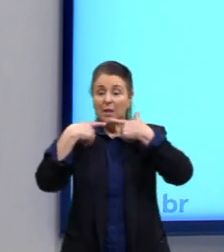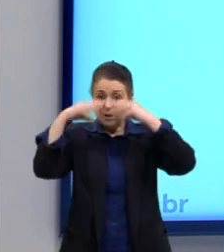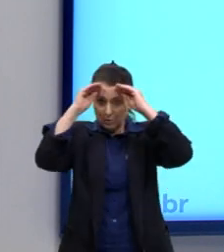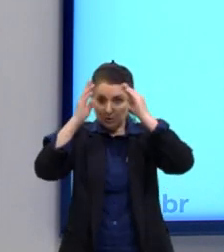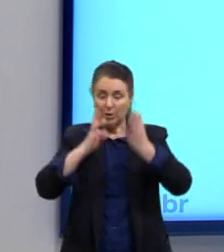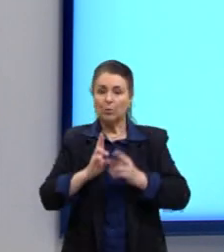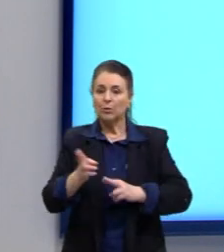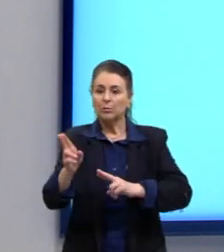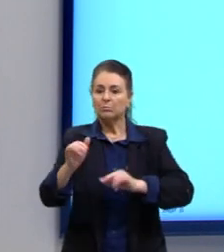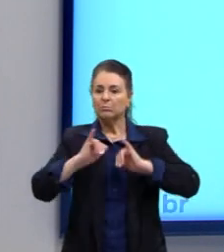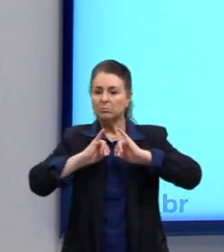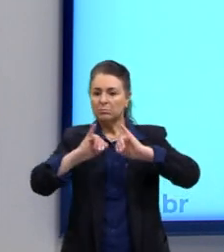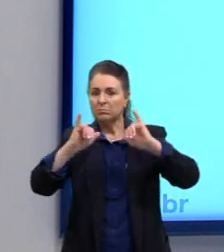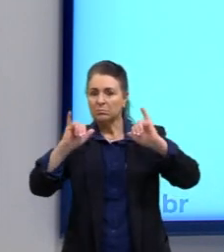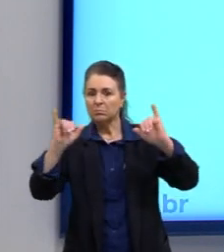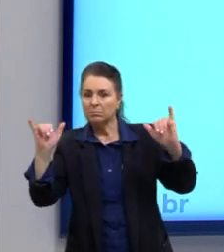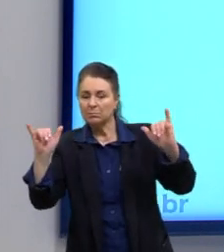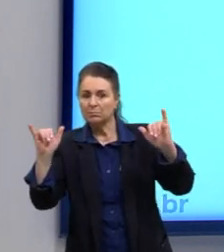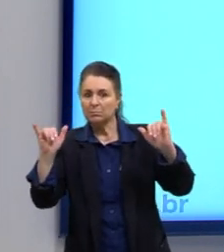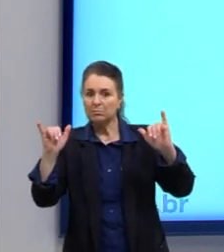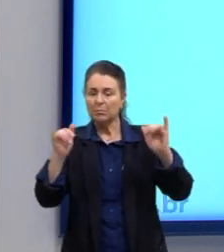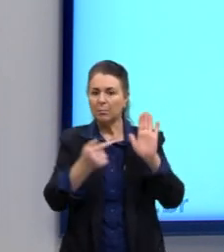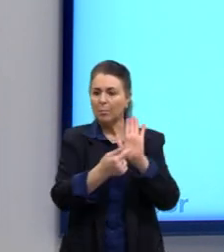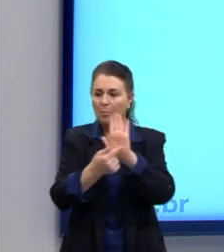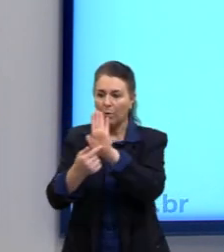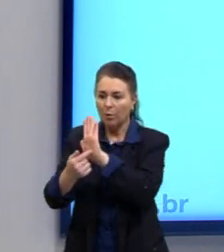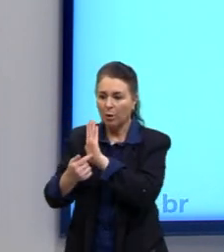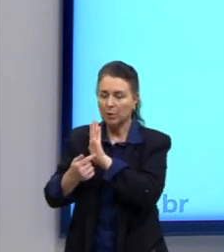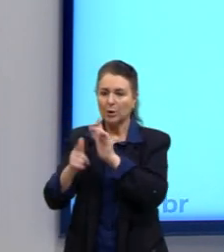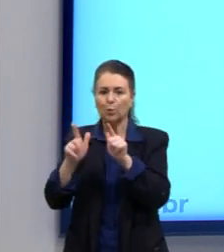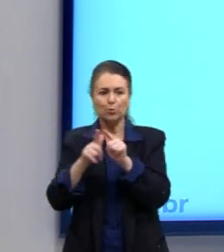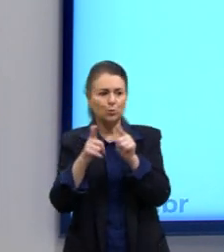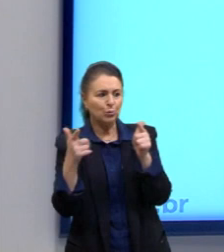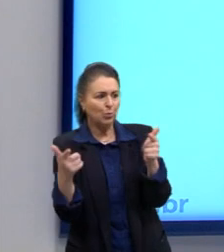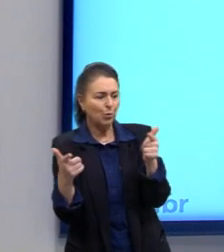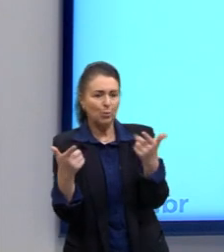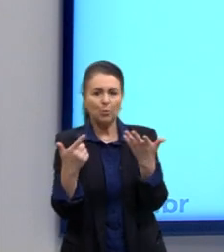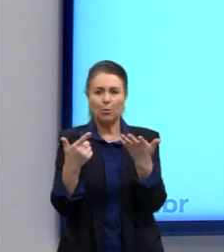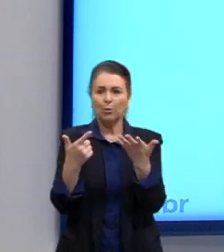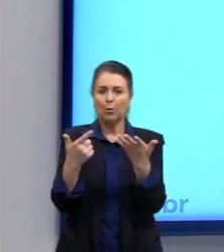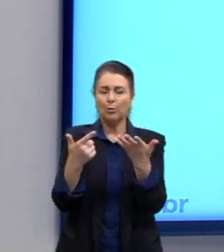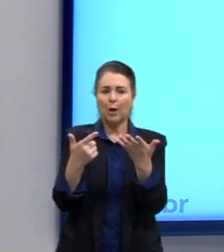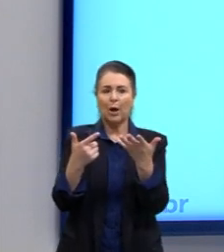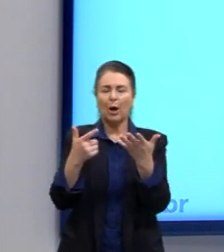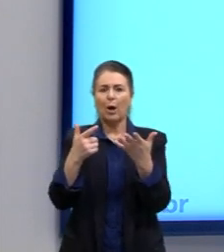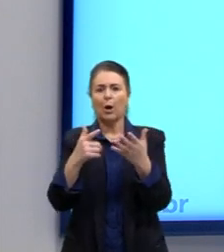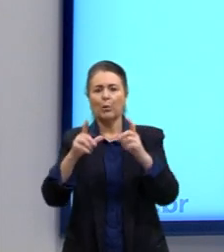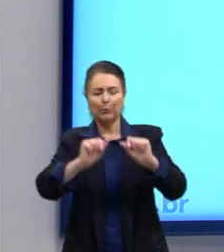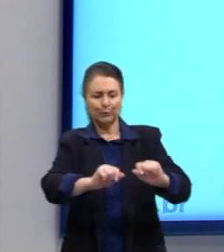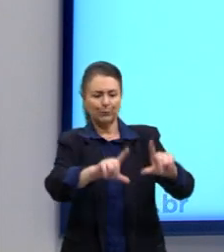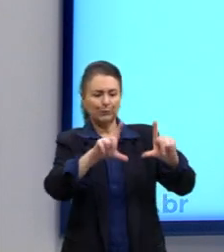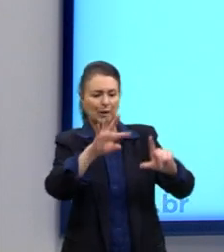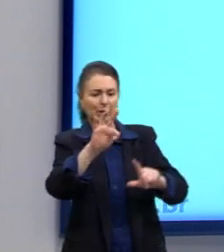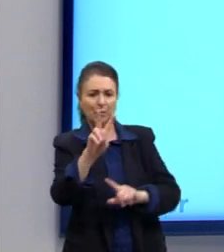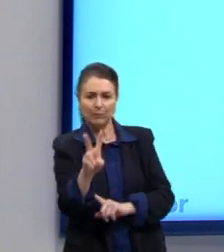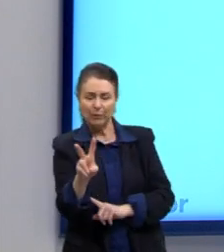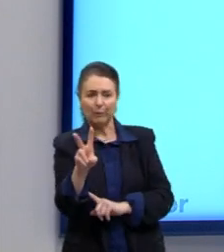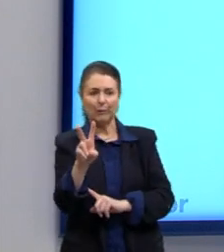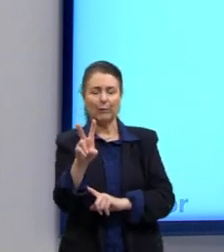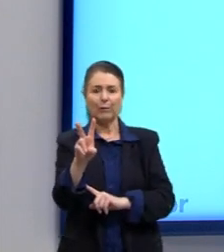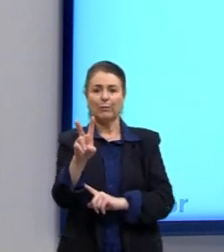informativa transmite informações jornais meios de comunicação bulas de remédio